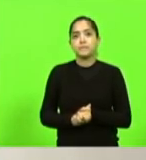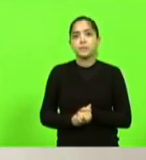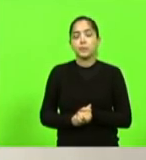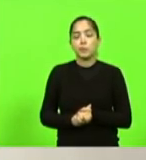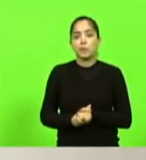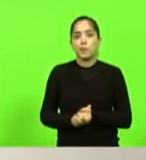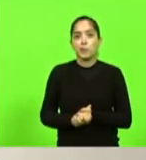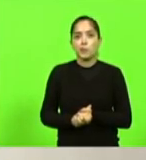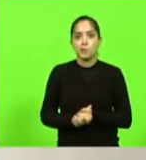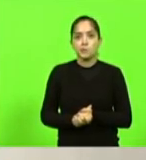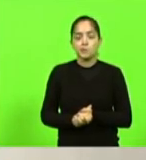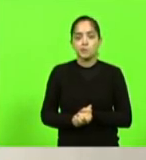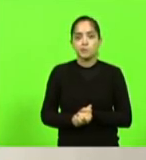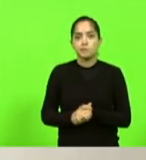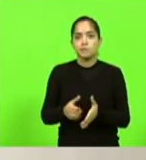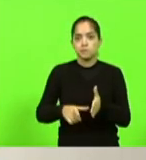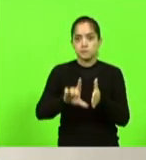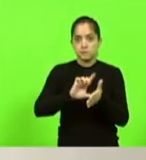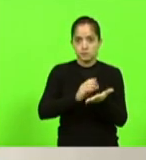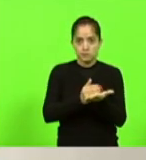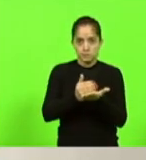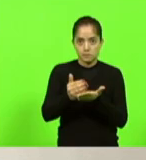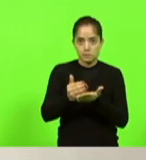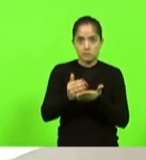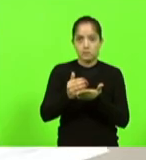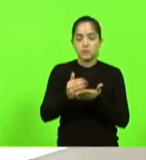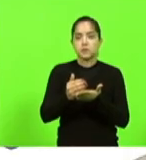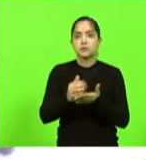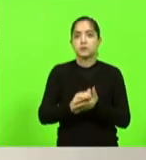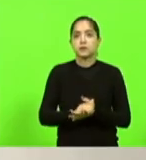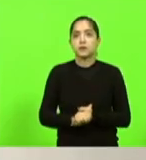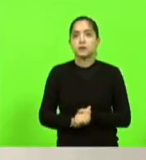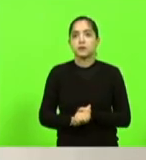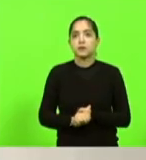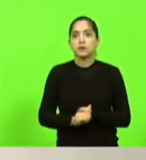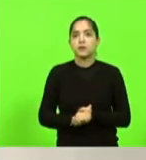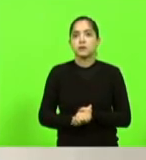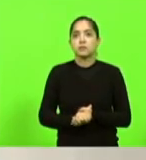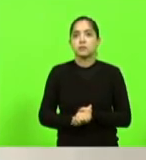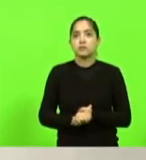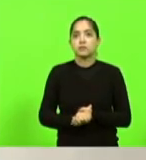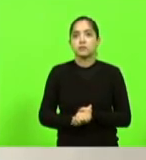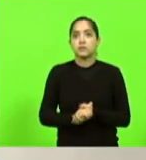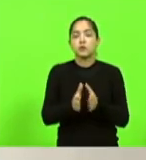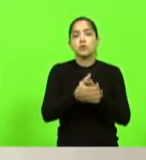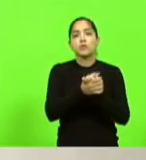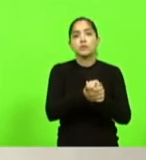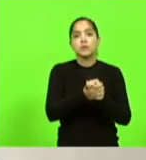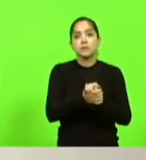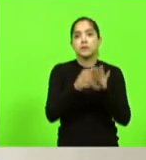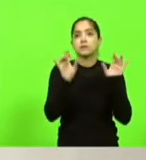Eu, antes de entrar em breves comunicações, eu gostaria de fazer um cumprimento especial